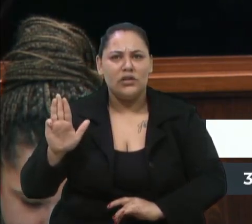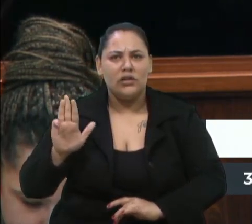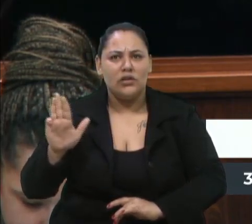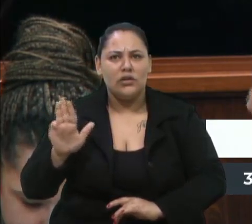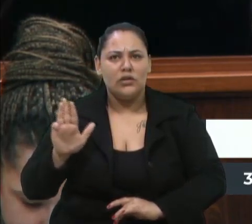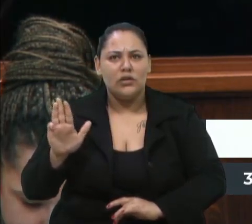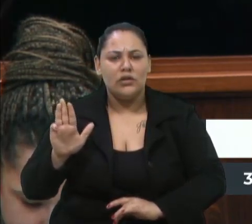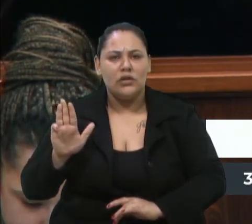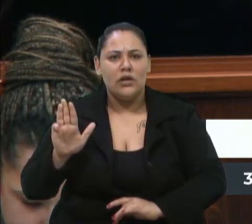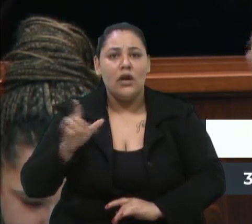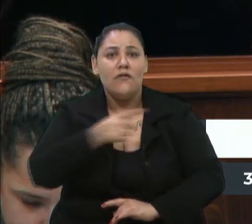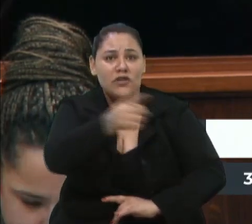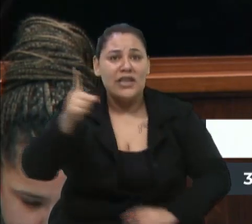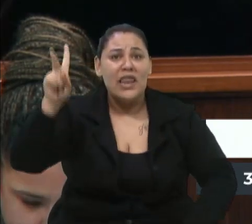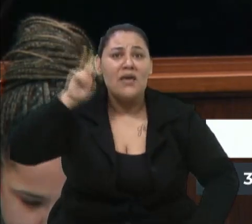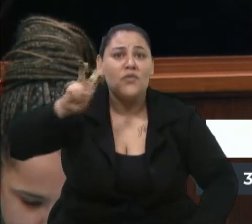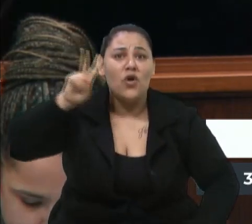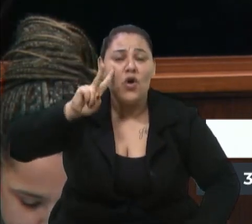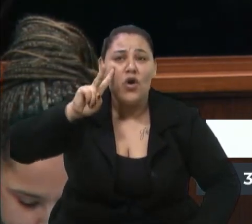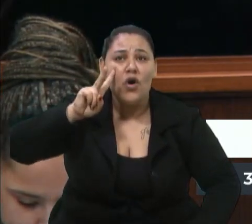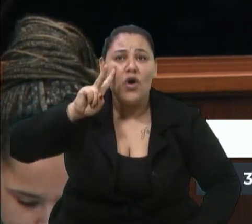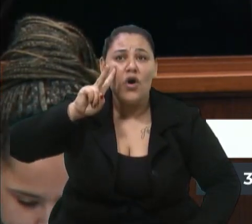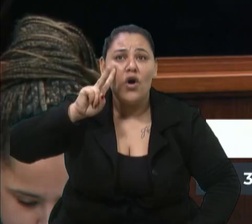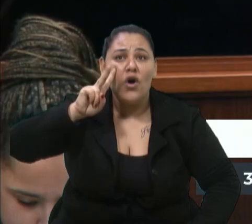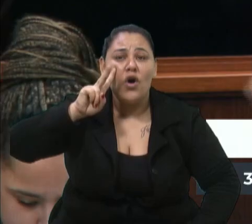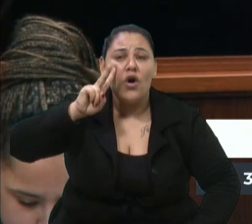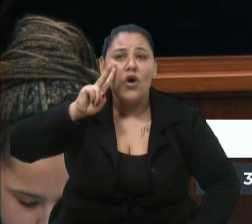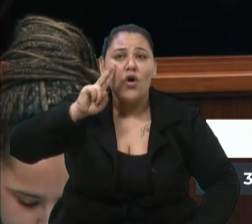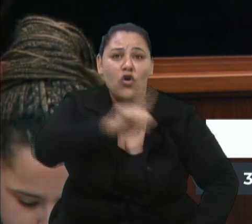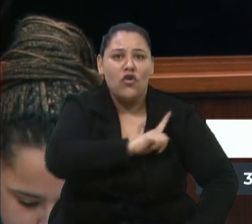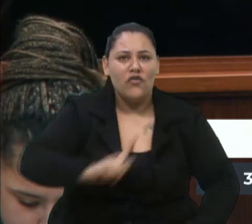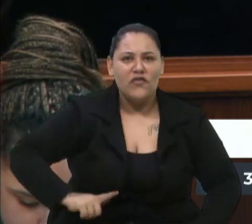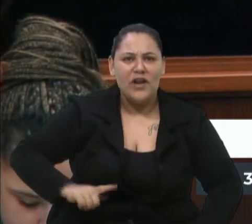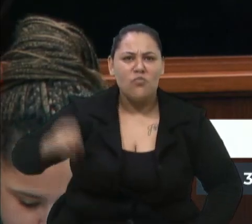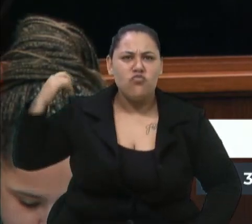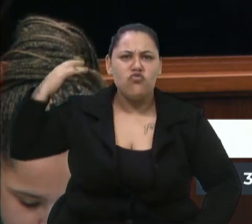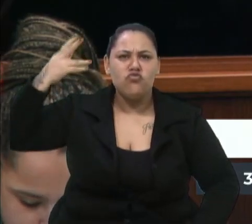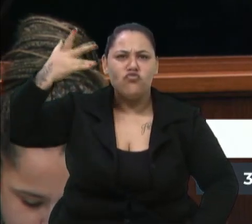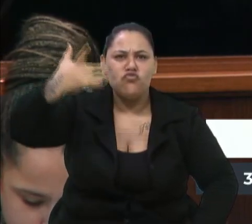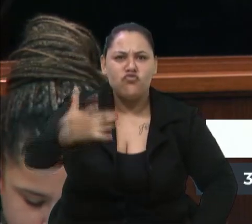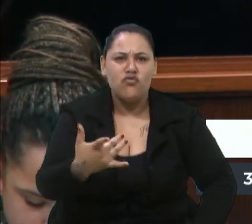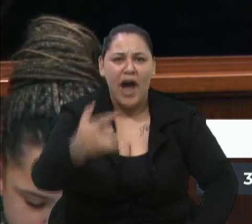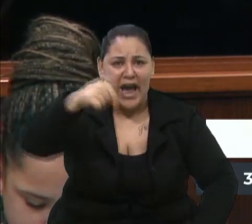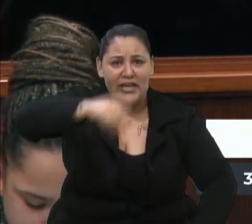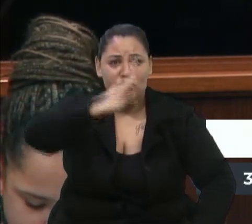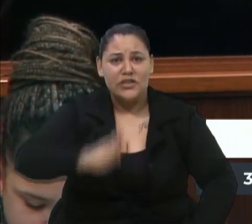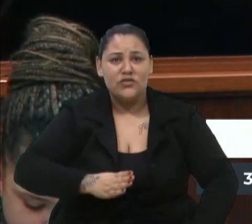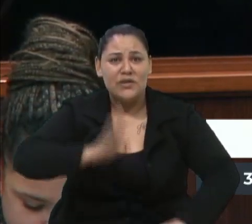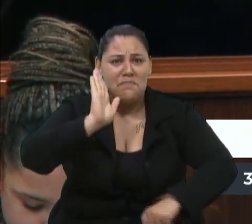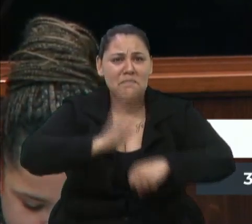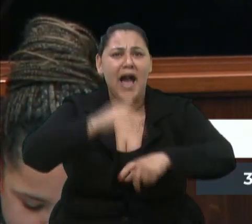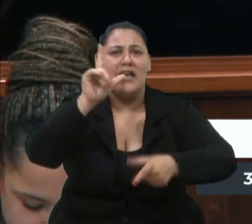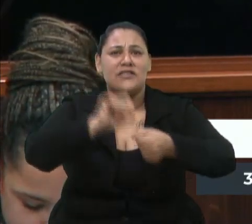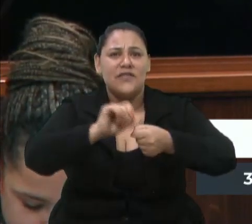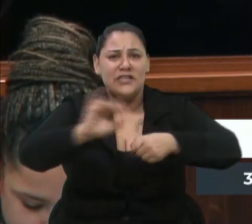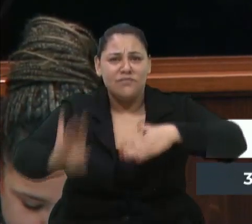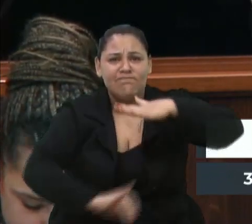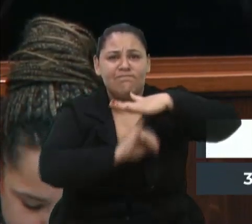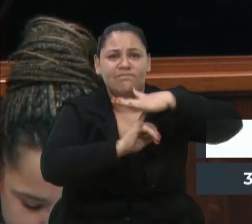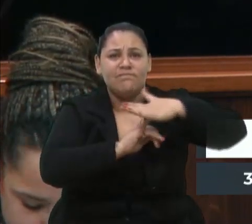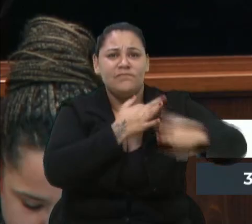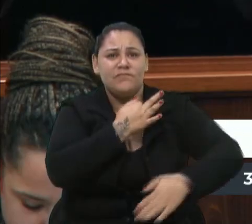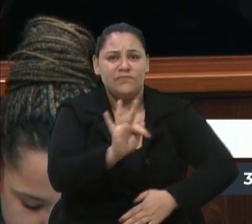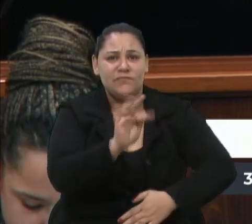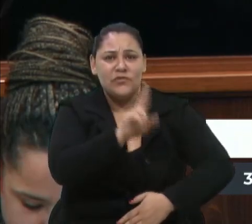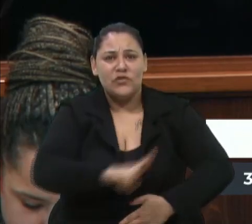o governo na história da República do Brasil que mais fez Universidade Federal, Instituto Federal,